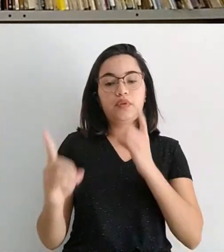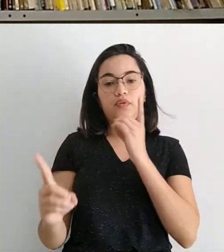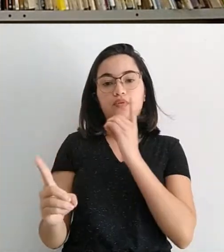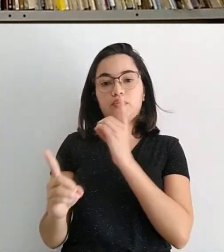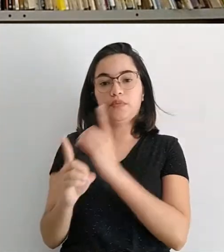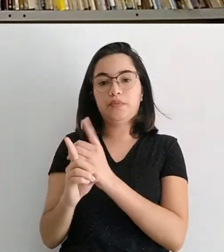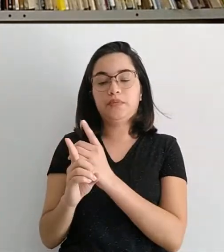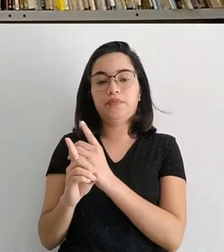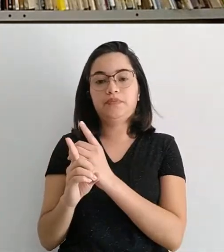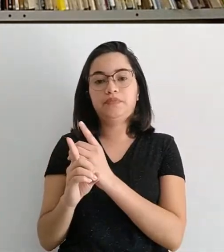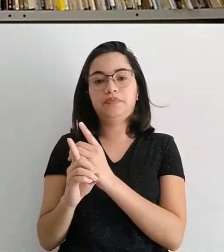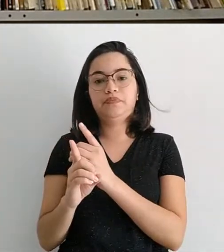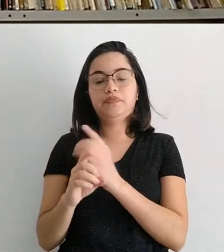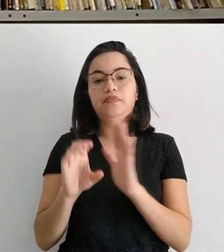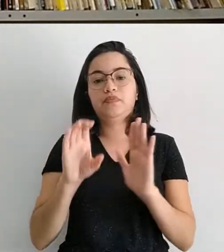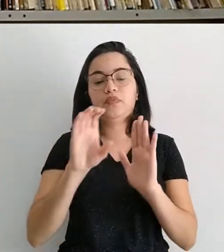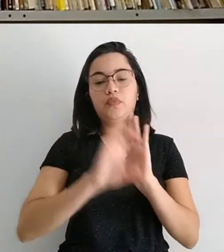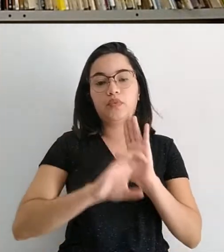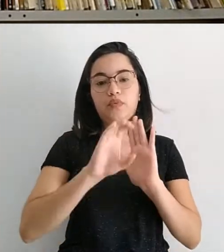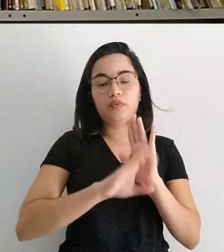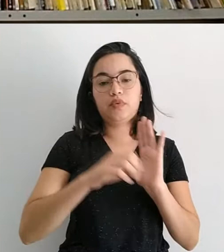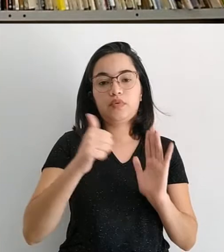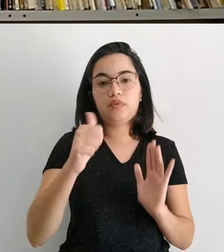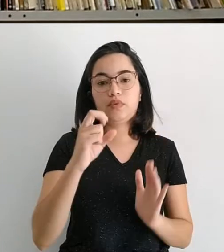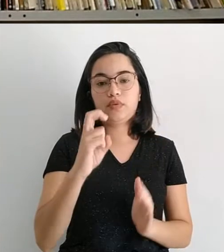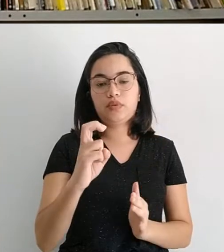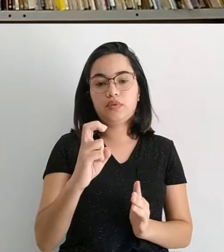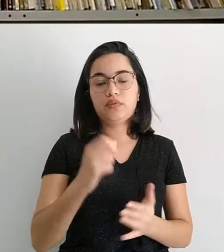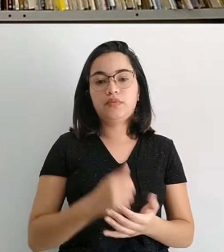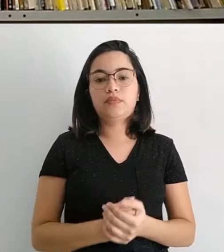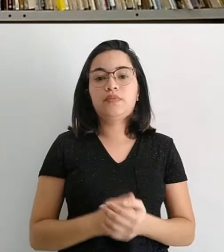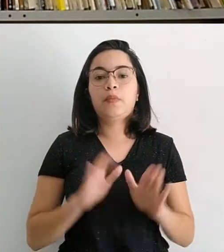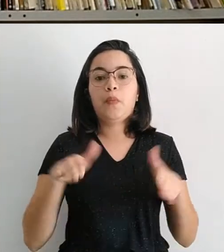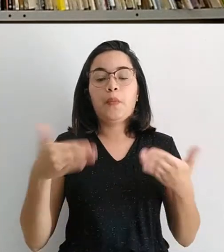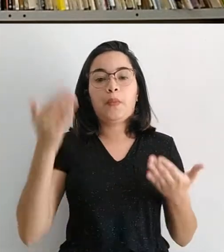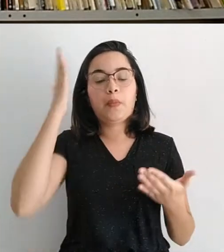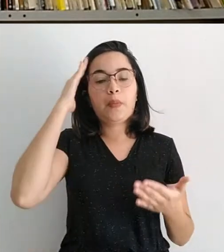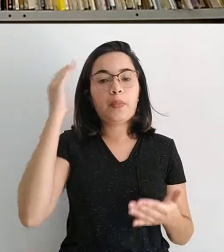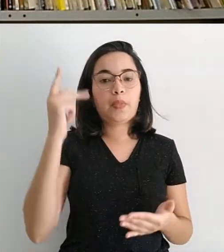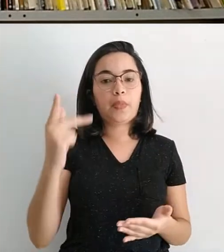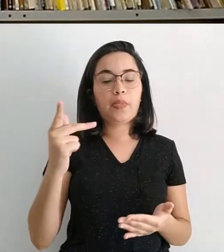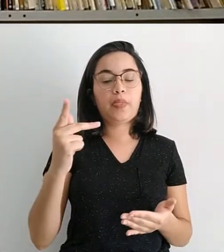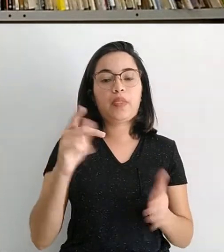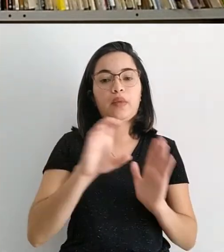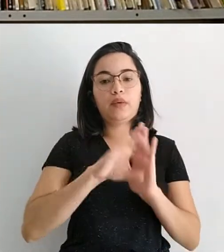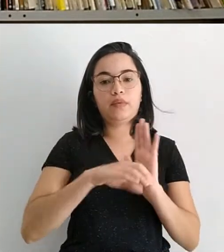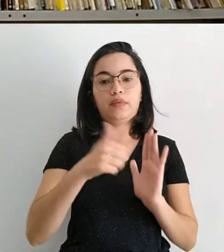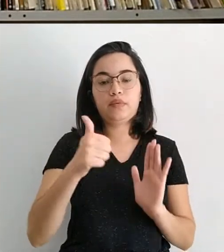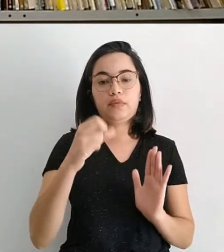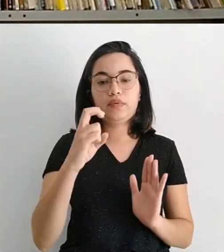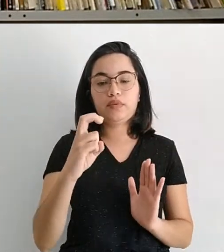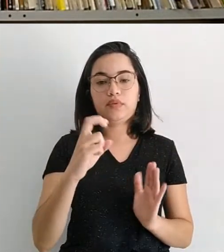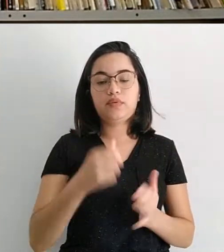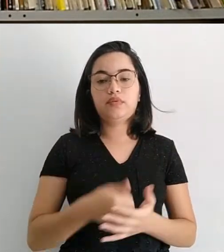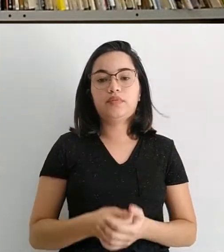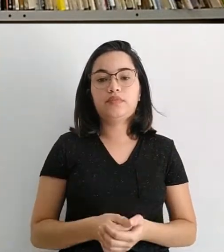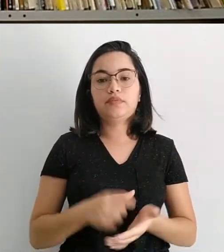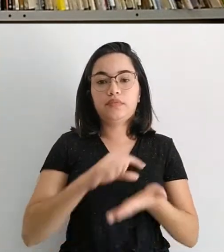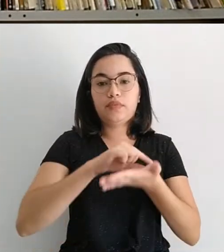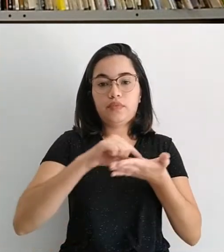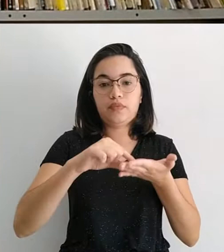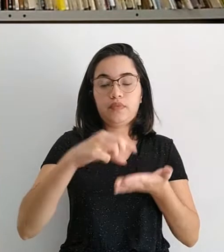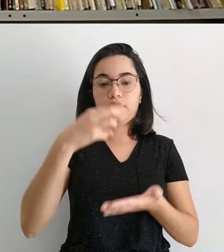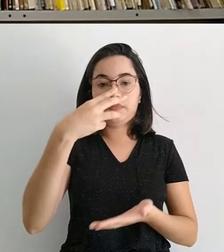que se encontram no capítulo 15. Então, Provérbios 15,